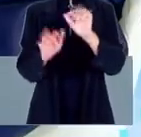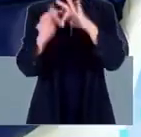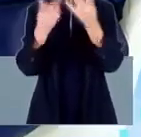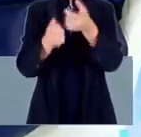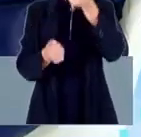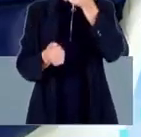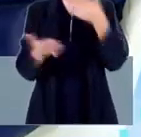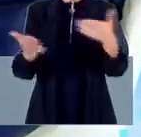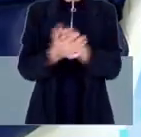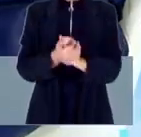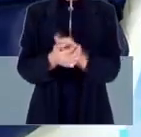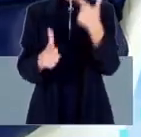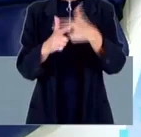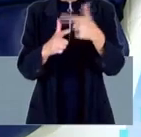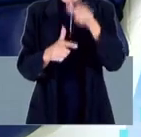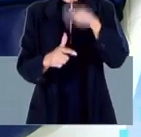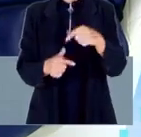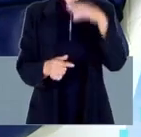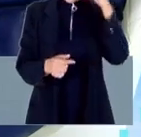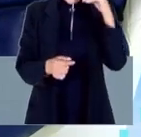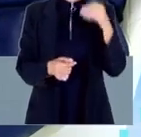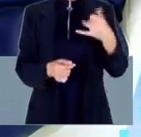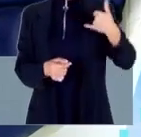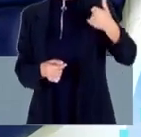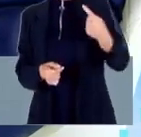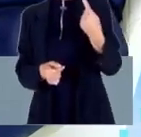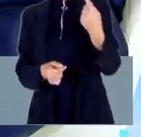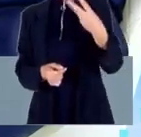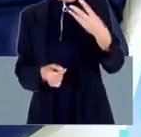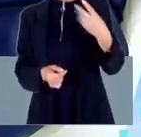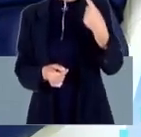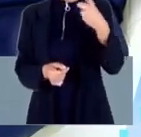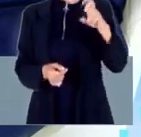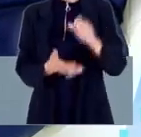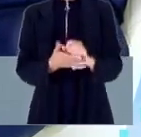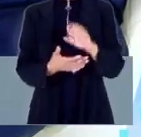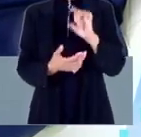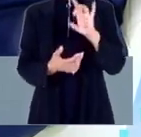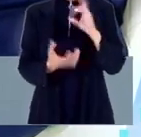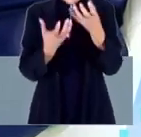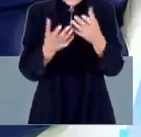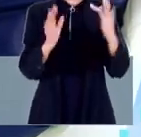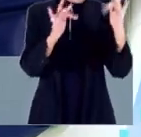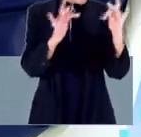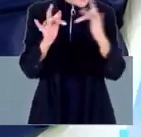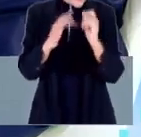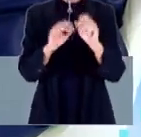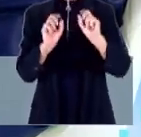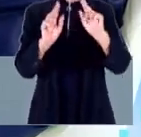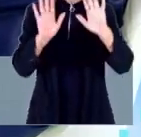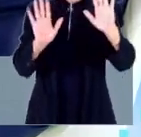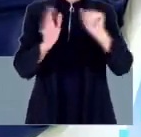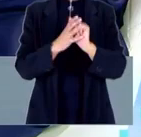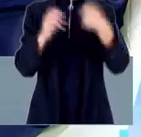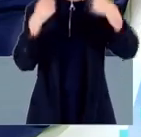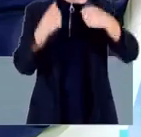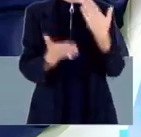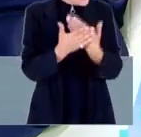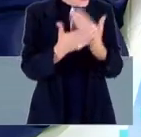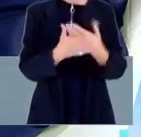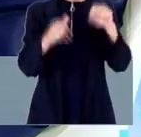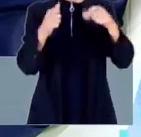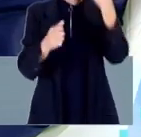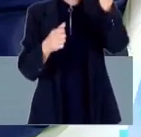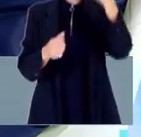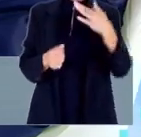adolescente de 14 e 15 anos de idade ele vai para rua ele só quer saber de namorar quem não quer isso é muito bom mas ele precisa estudar ele precisa ter